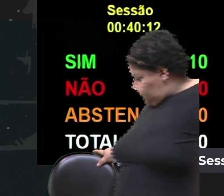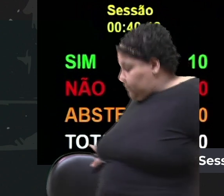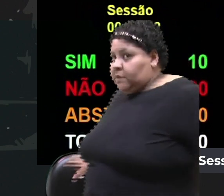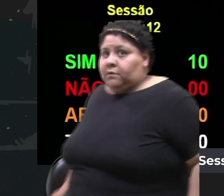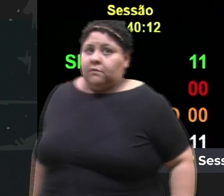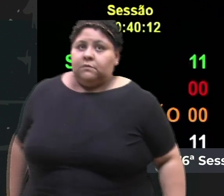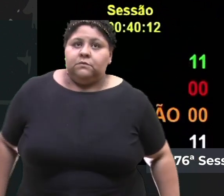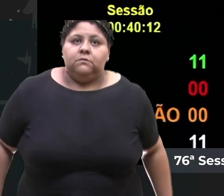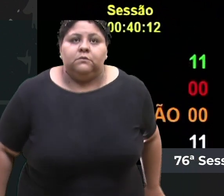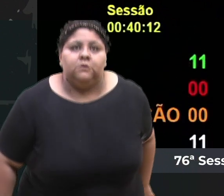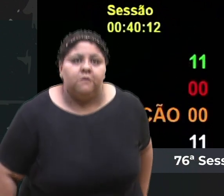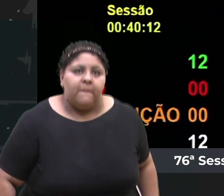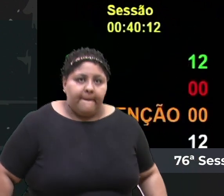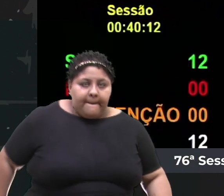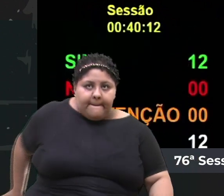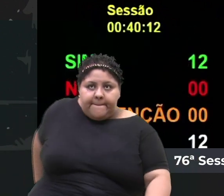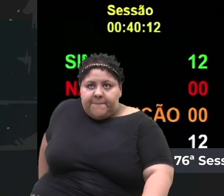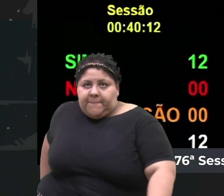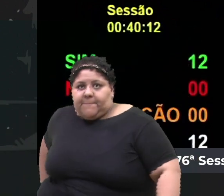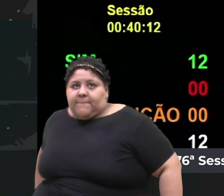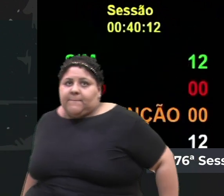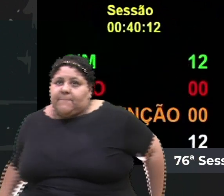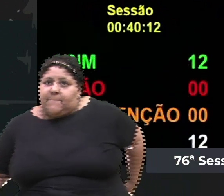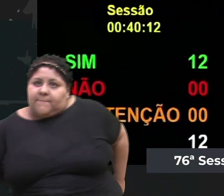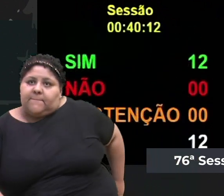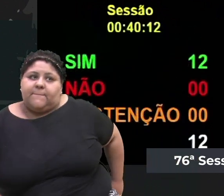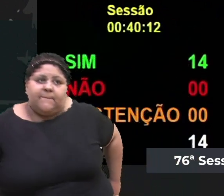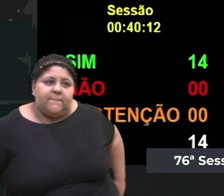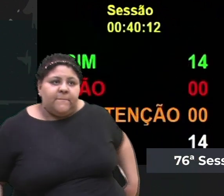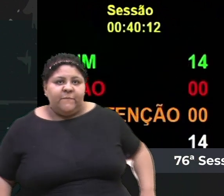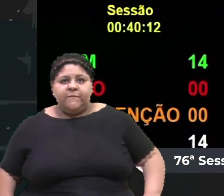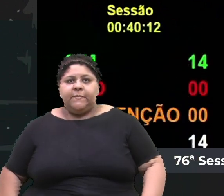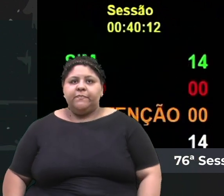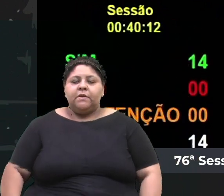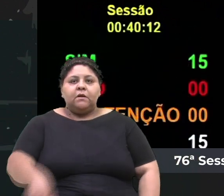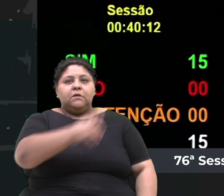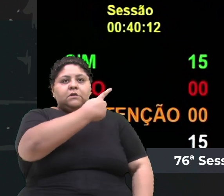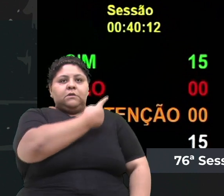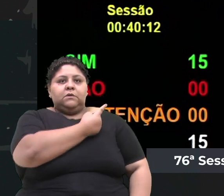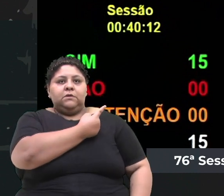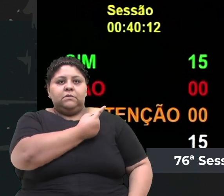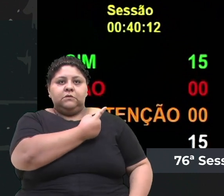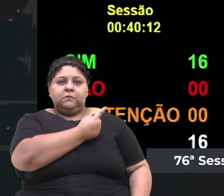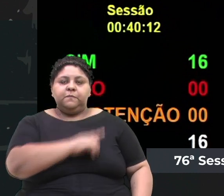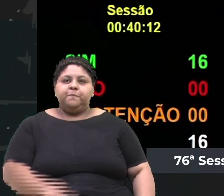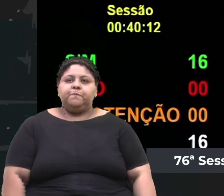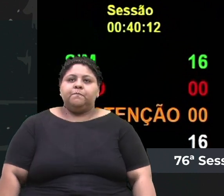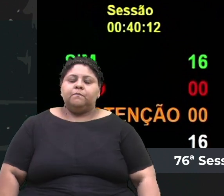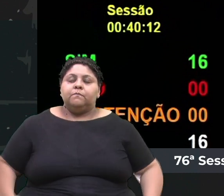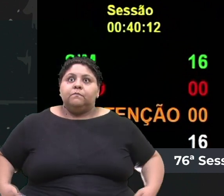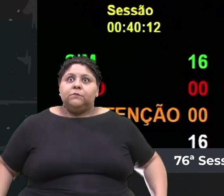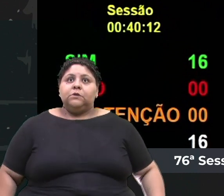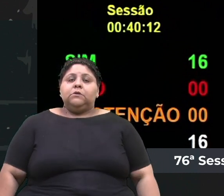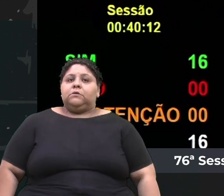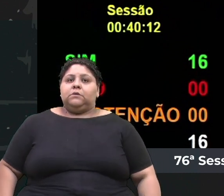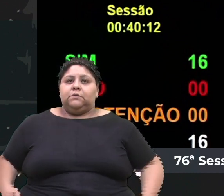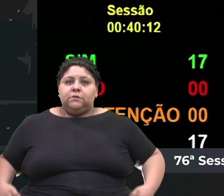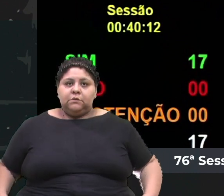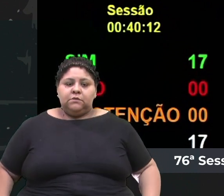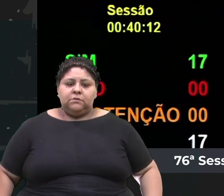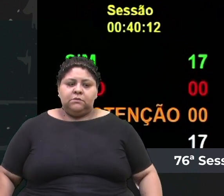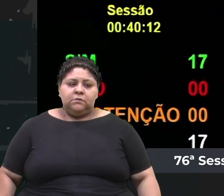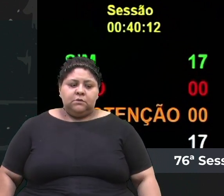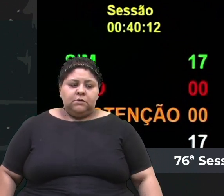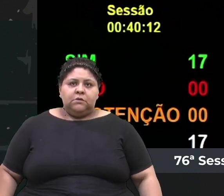Estela, Voto sim. Estela Balardim, com o microfone desligado, vota sim. Cadore vota sim. Vereador Velocino vota